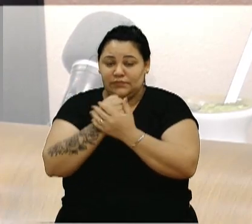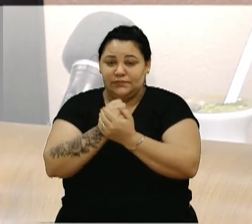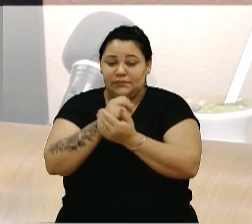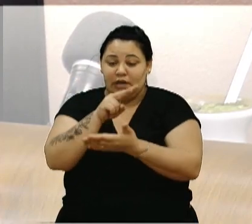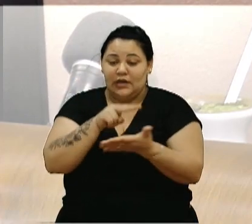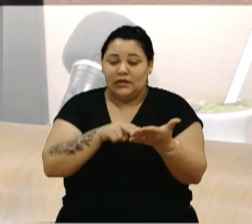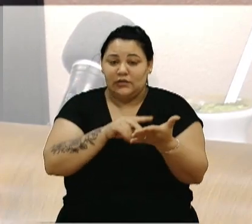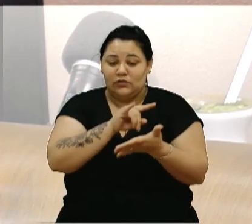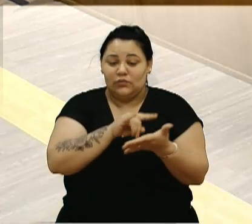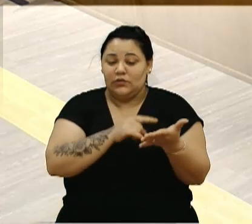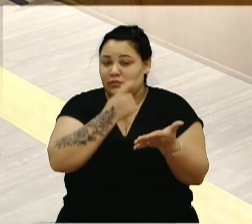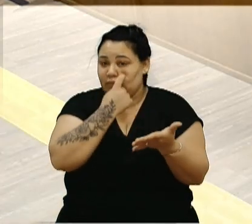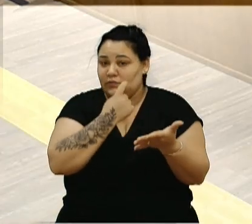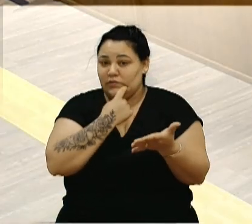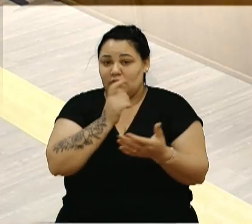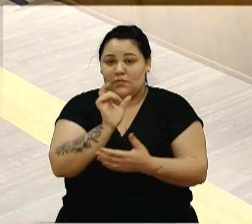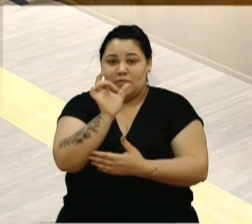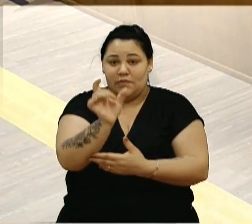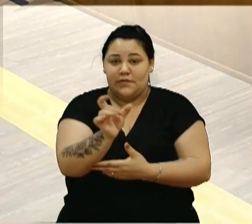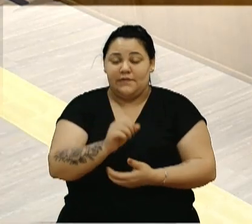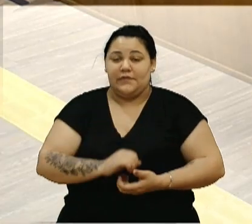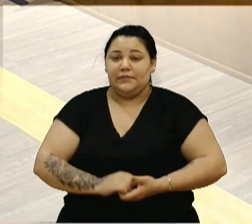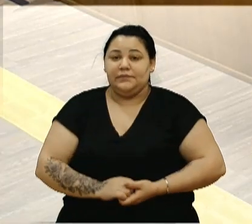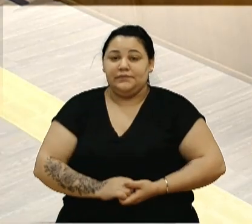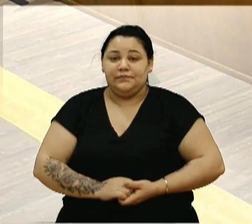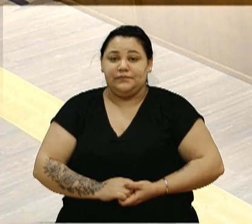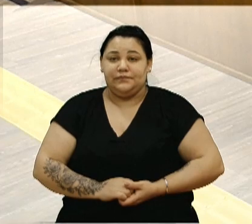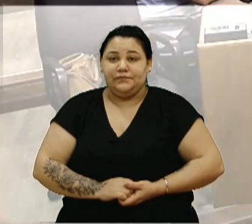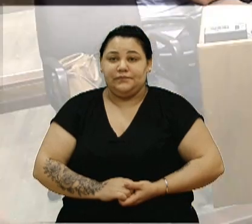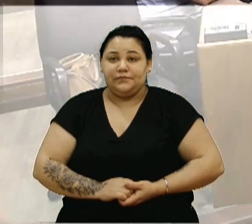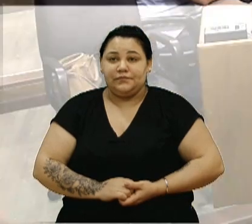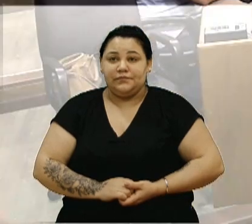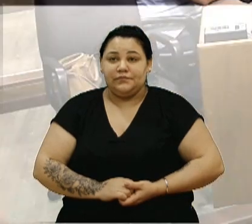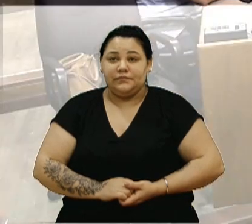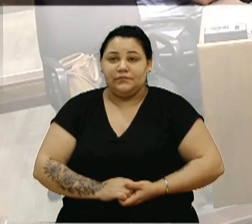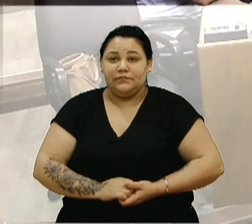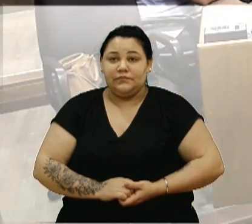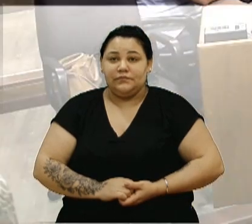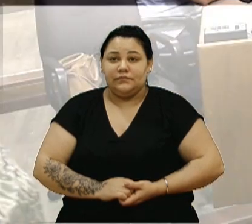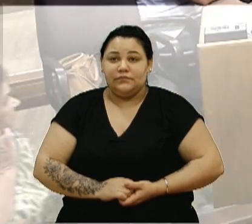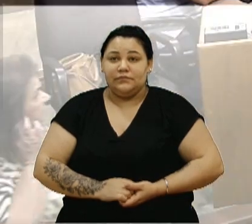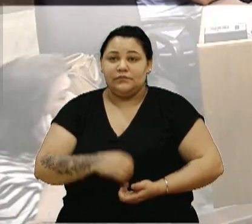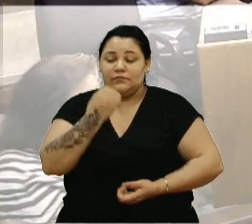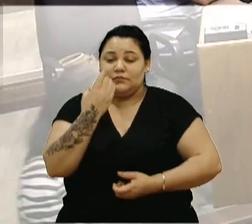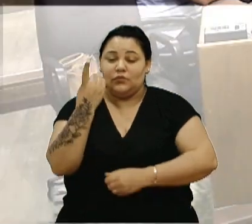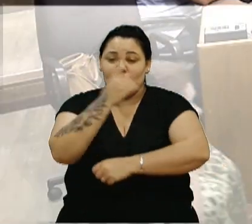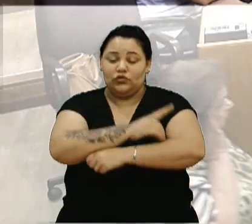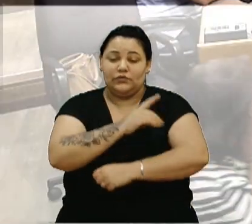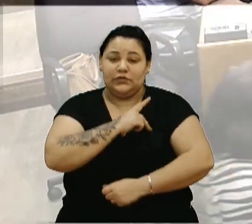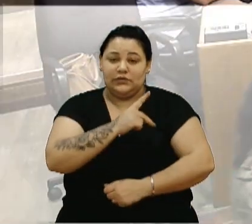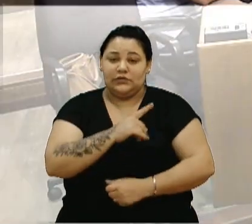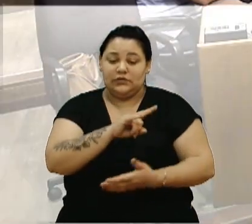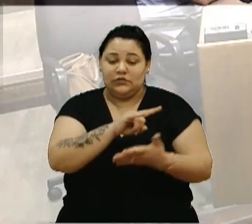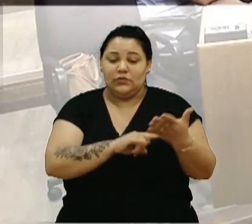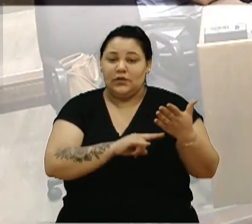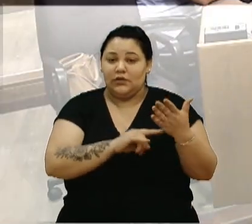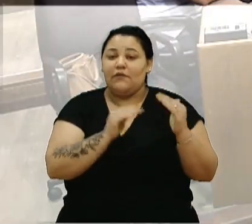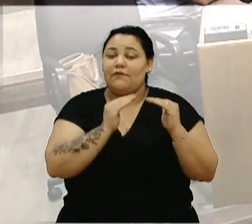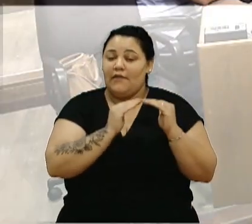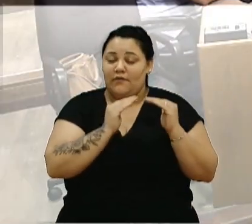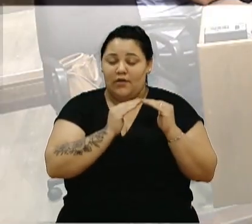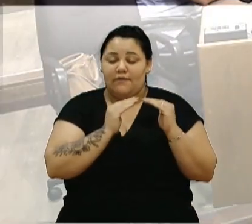Petrini. Com a palavra, o relator para a leitura do parecer. Bom dia, presidente. Parecer é